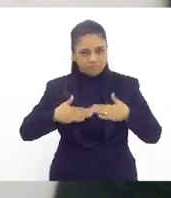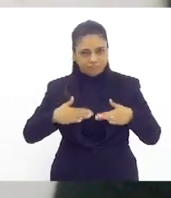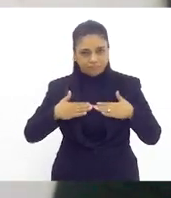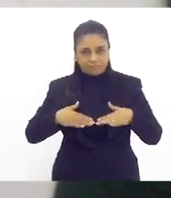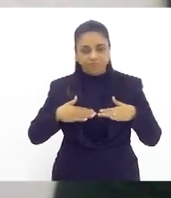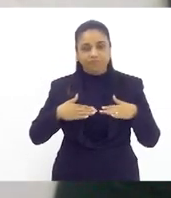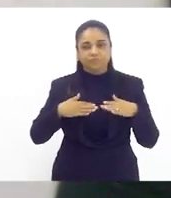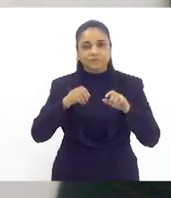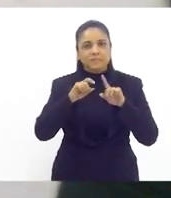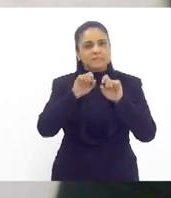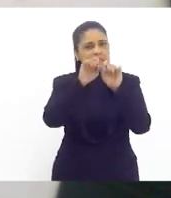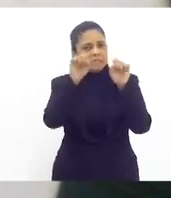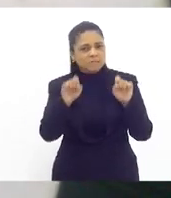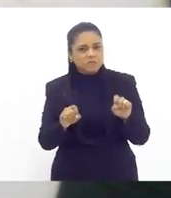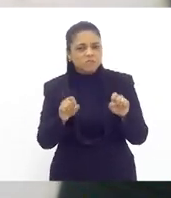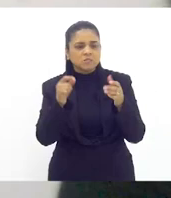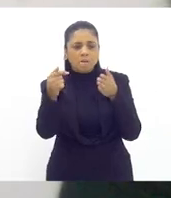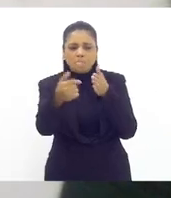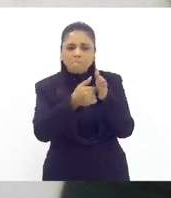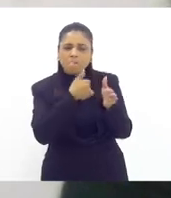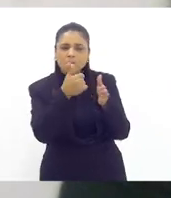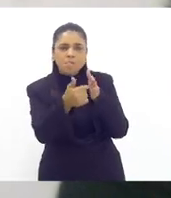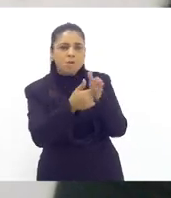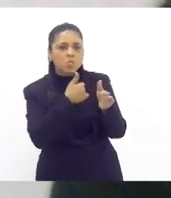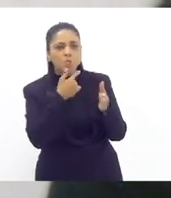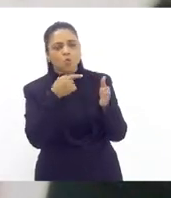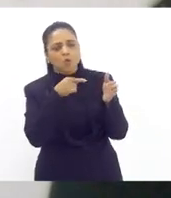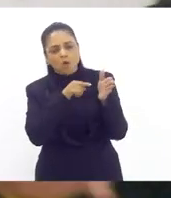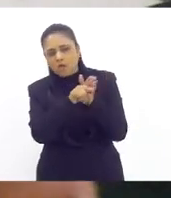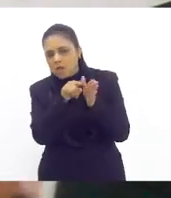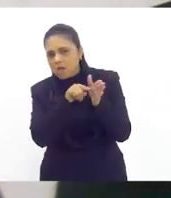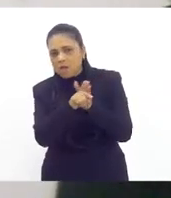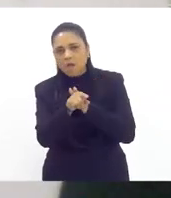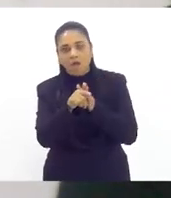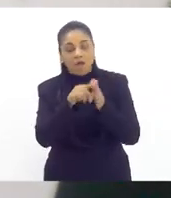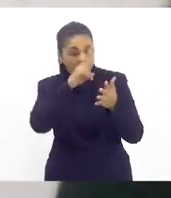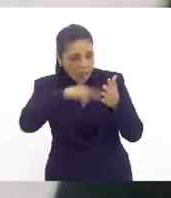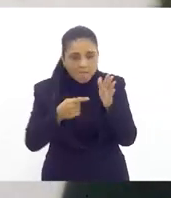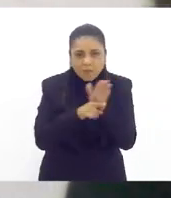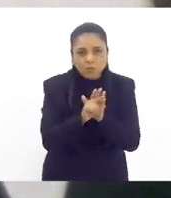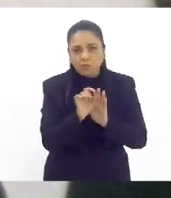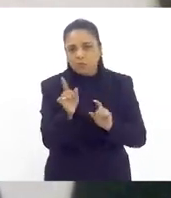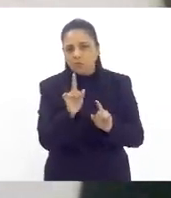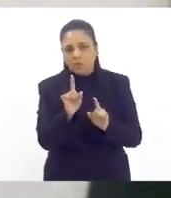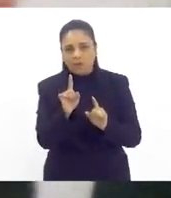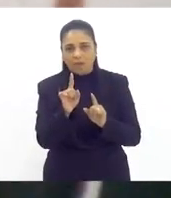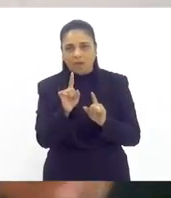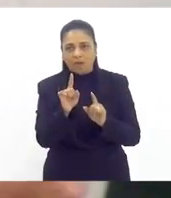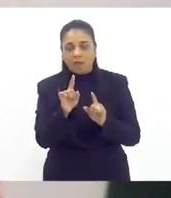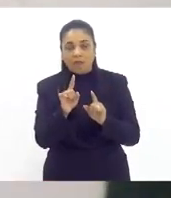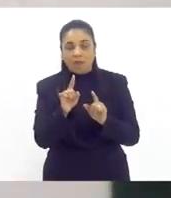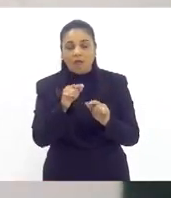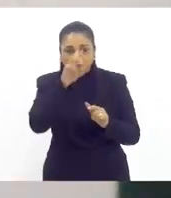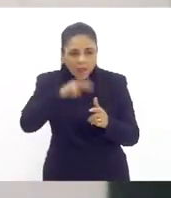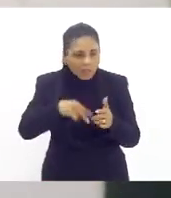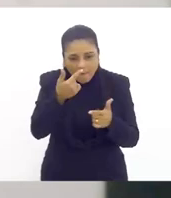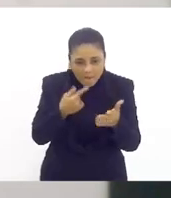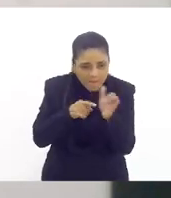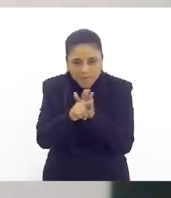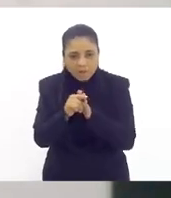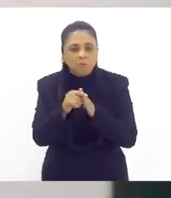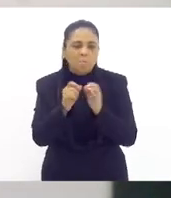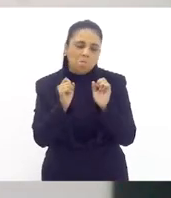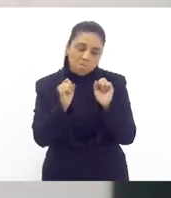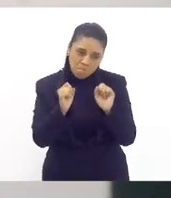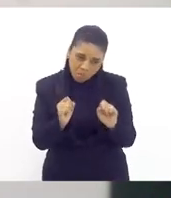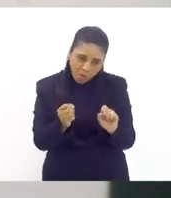sistematiza até não também não vai afoito leu já quer perguntar aí leu outra coisa que ia perguntar de novo pode ser